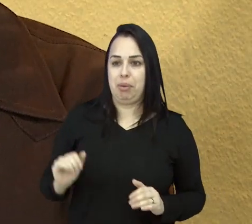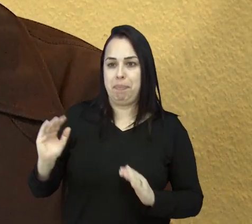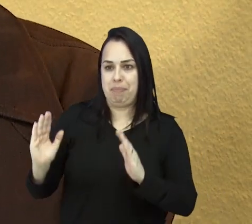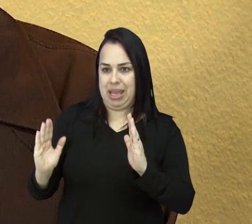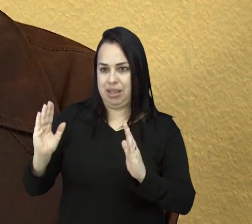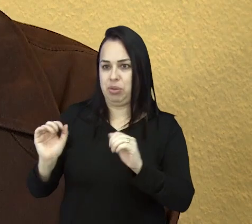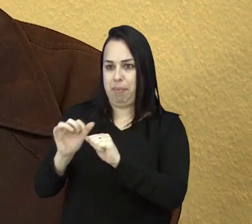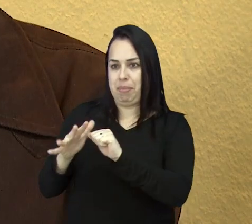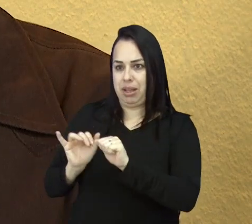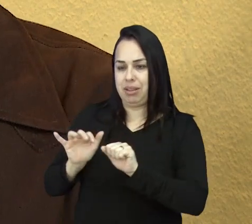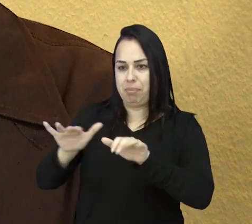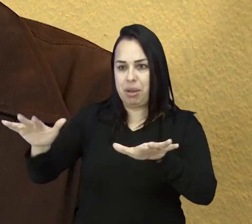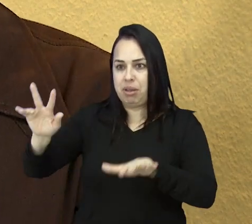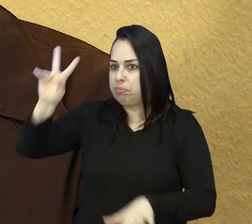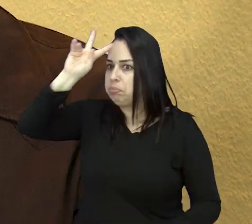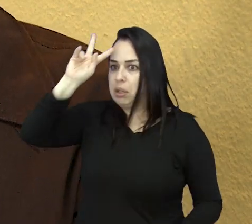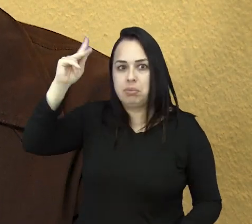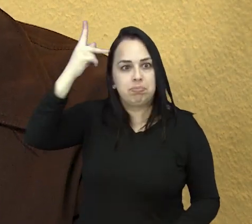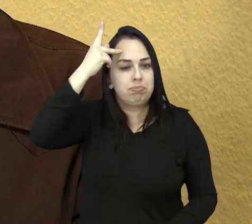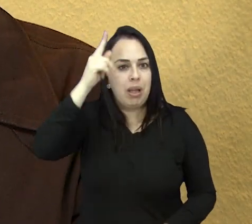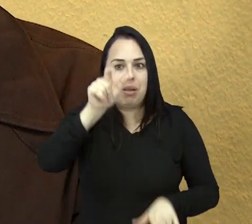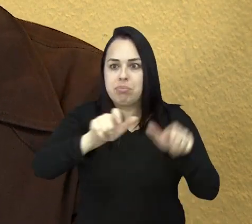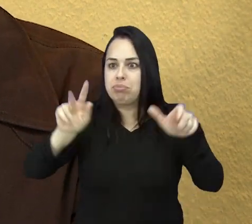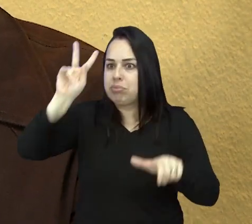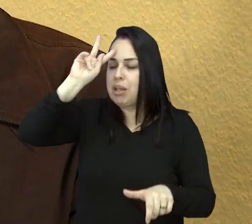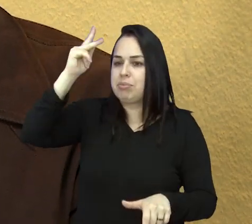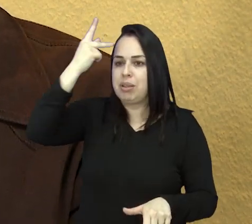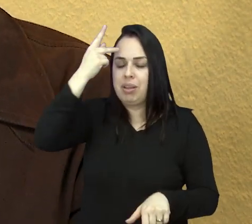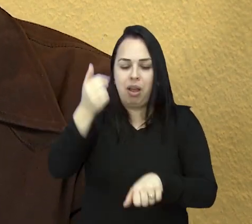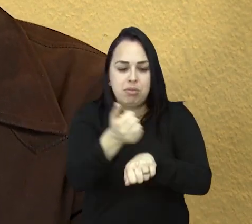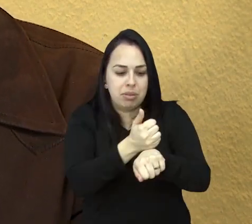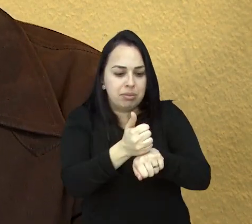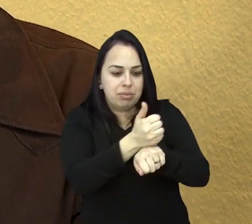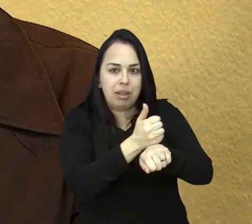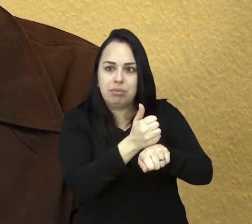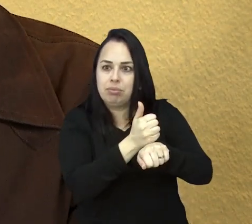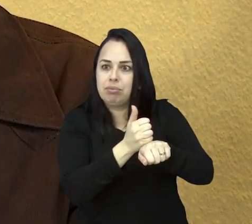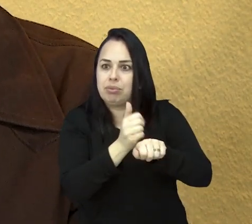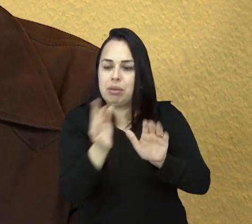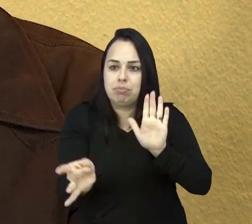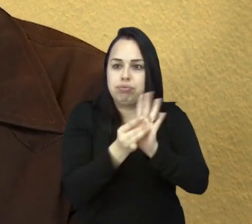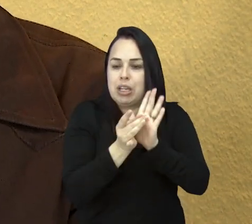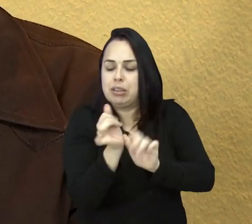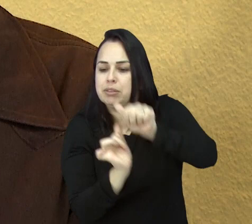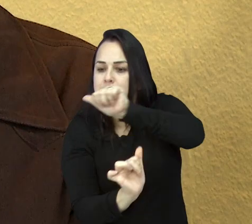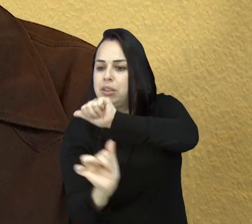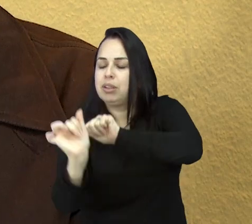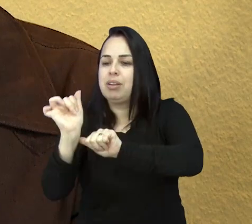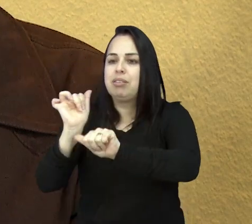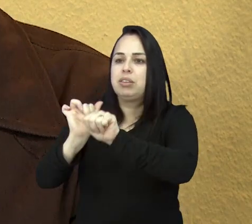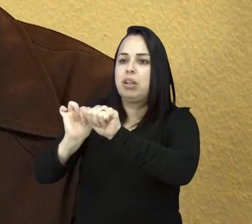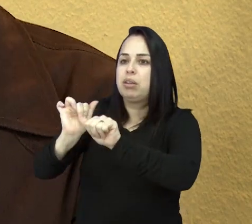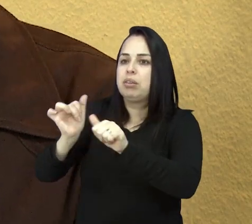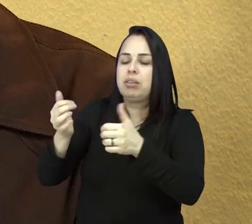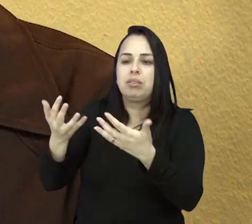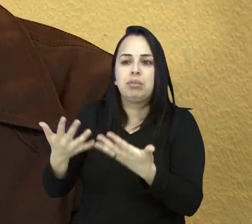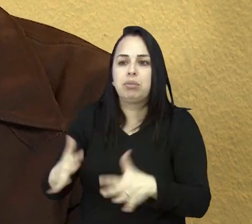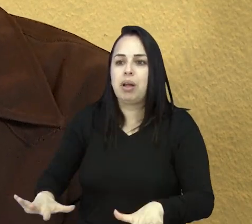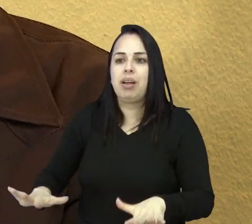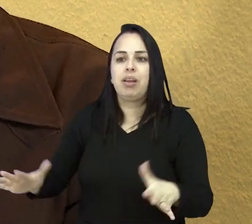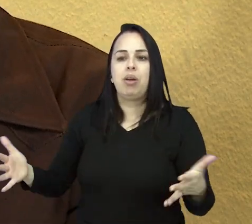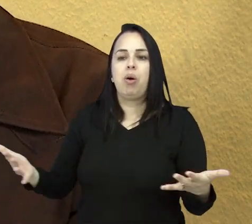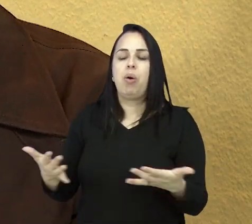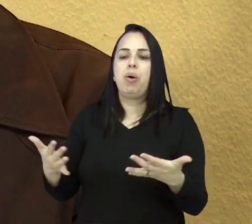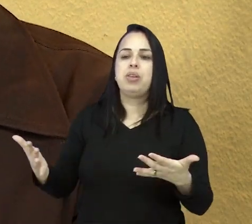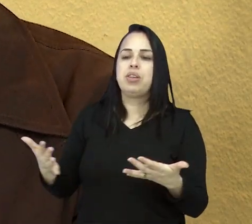tudo revirou na cabeça de todo mundo, né? A gente tinha sonhos profissionais muito mais concretos e depois tudo desmontou. Hoje eu realmente tenho